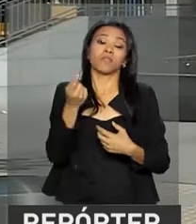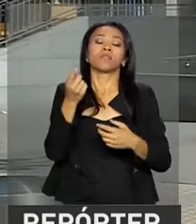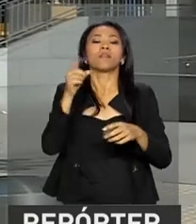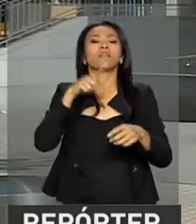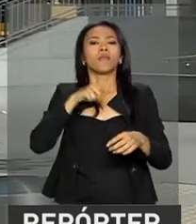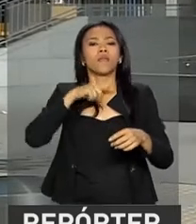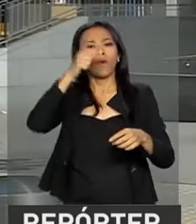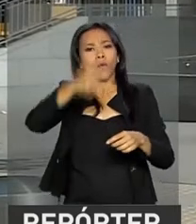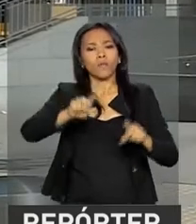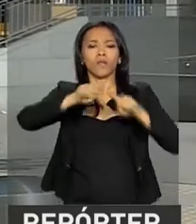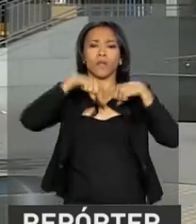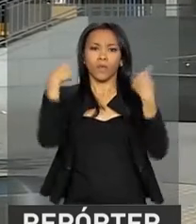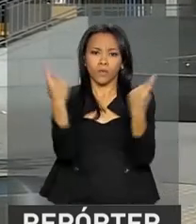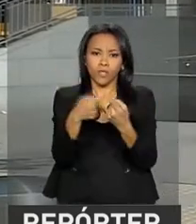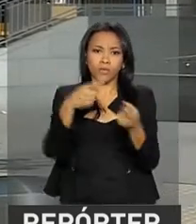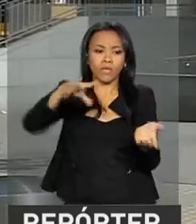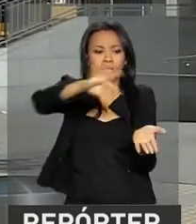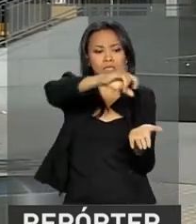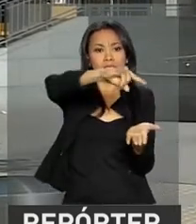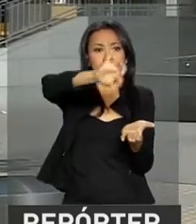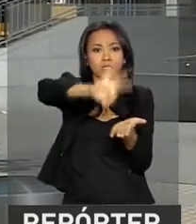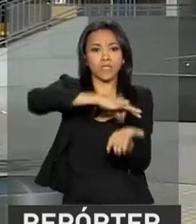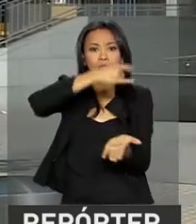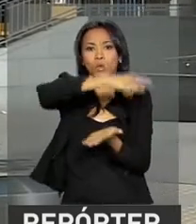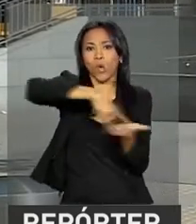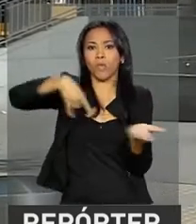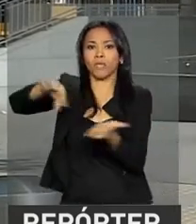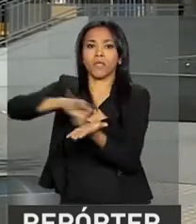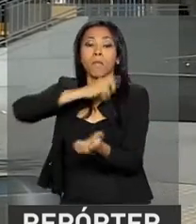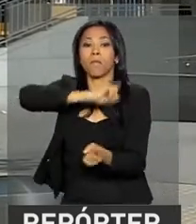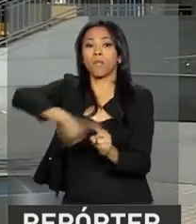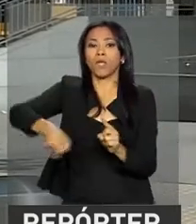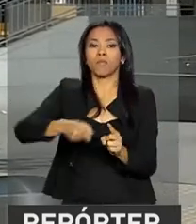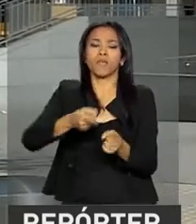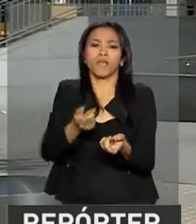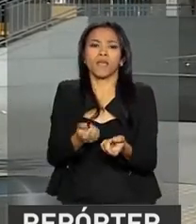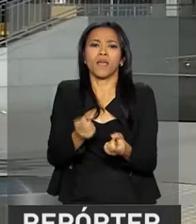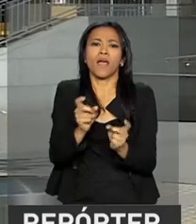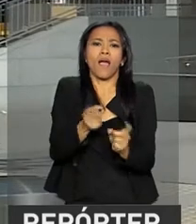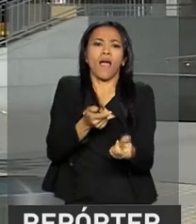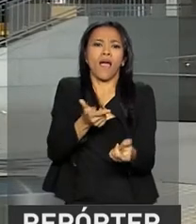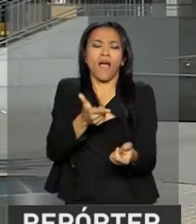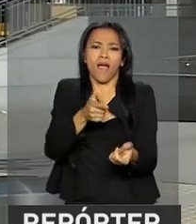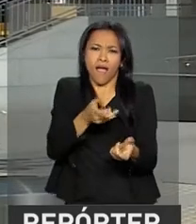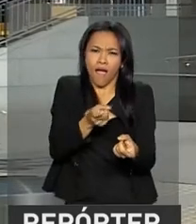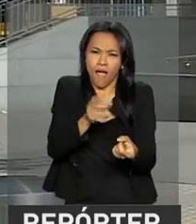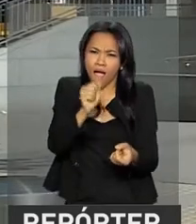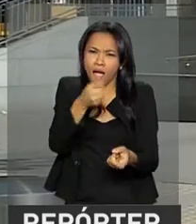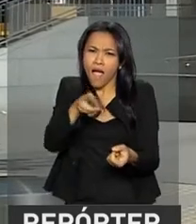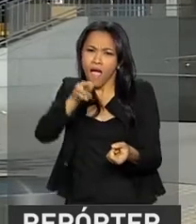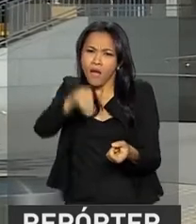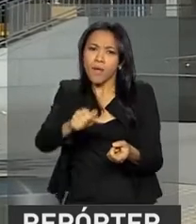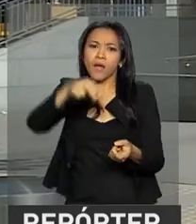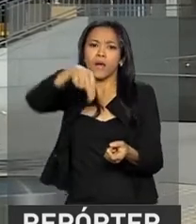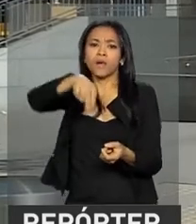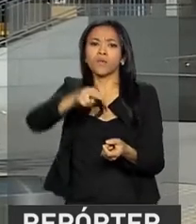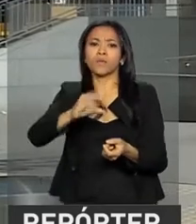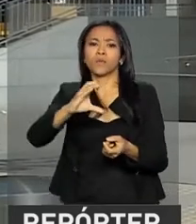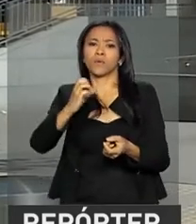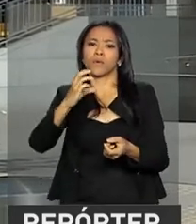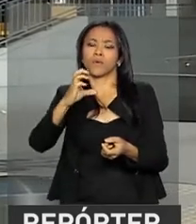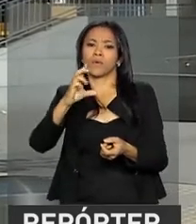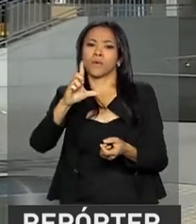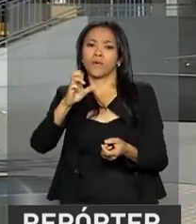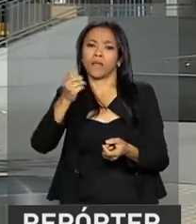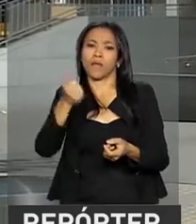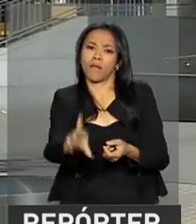cerimônia de assinatura do Tratado para a Proibição de Armas Nucleares, um tratado que foi concluído neste ano e que contou com a participação